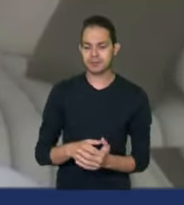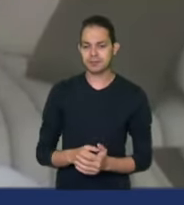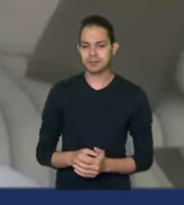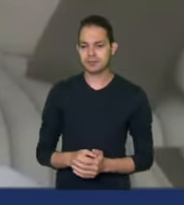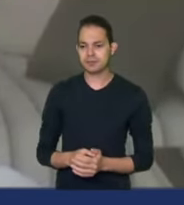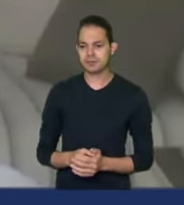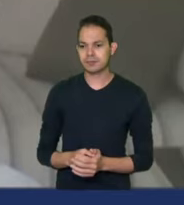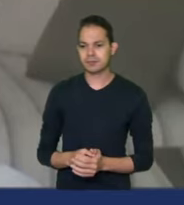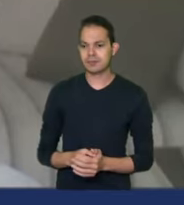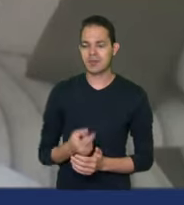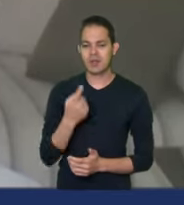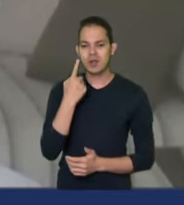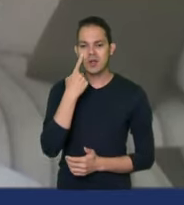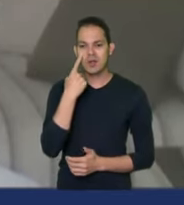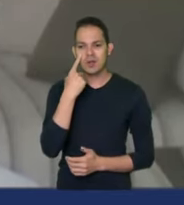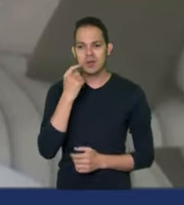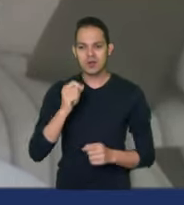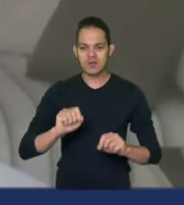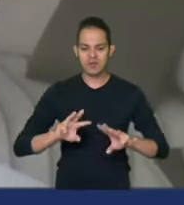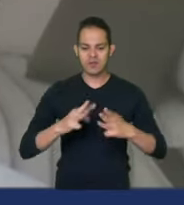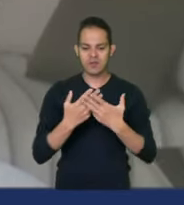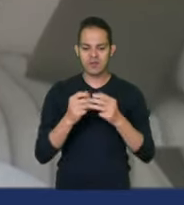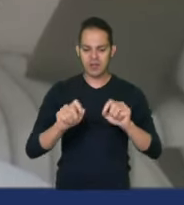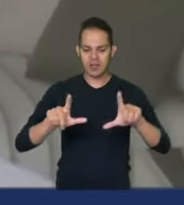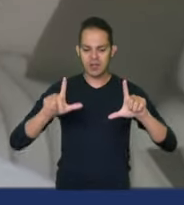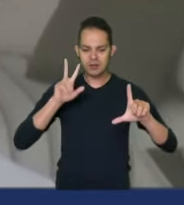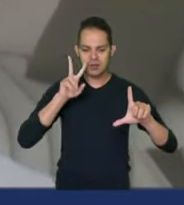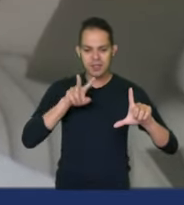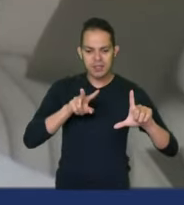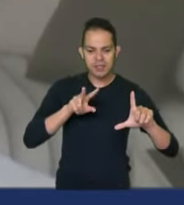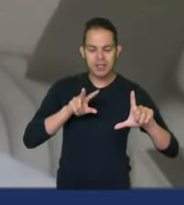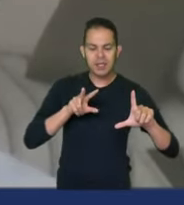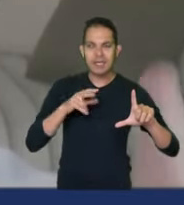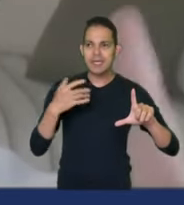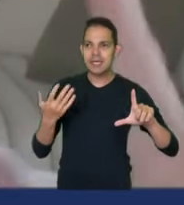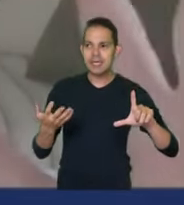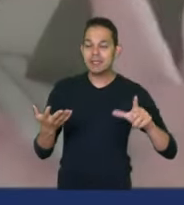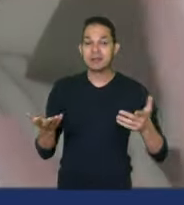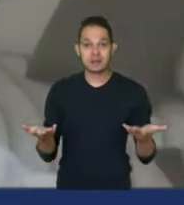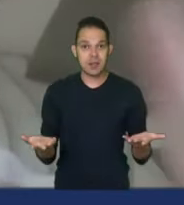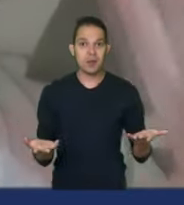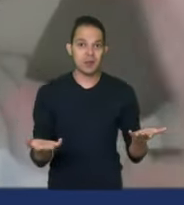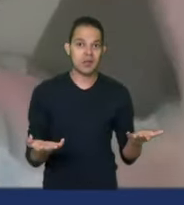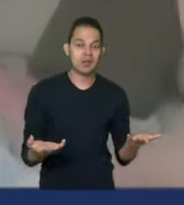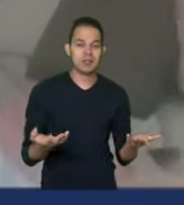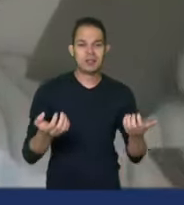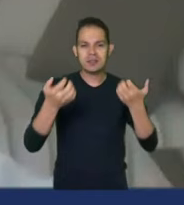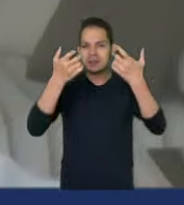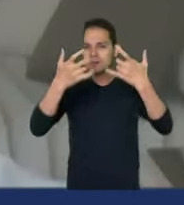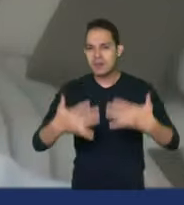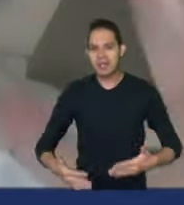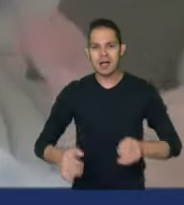porque eu estou vendo aqui a minha apresentação. Então, só para deixar bem claro que